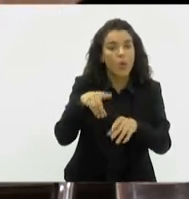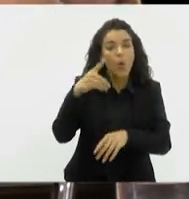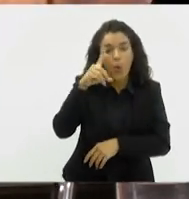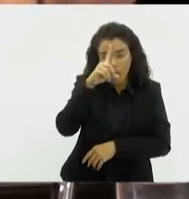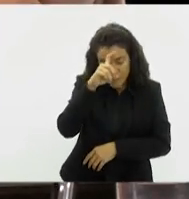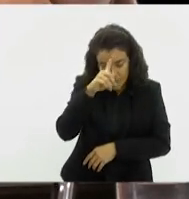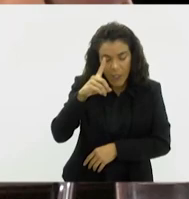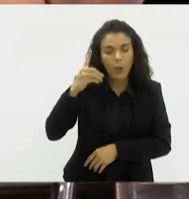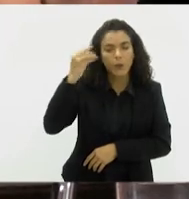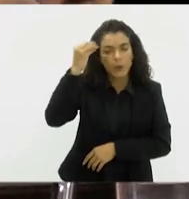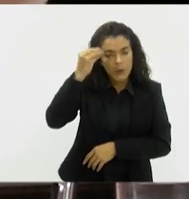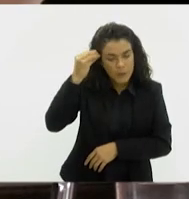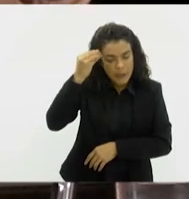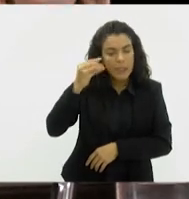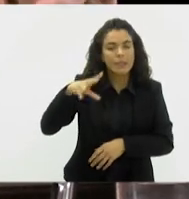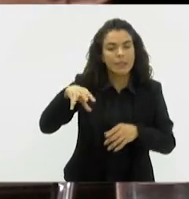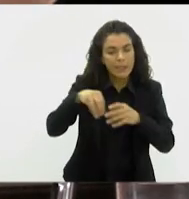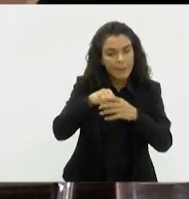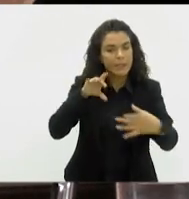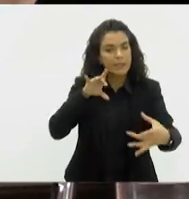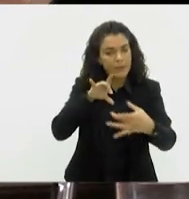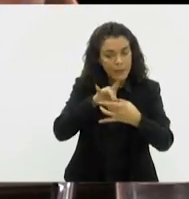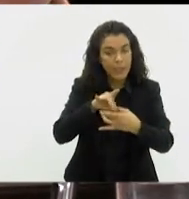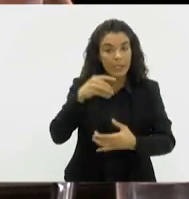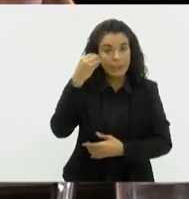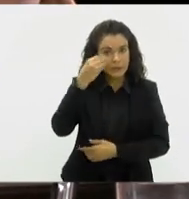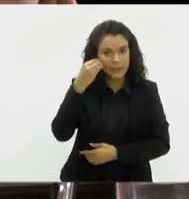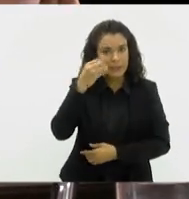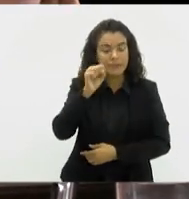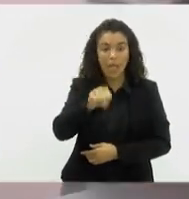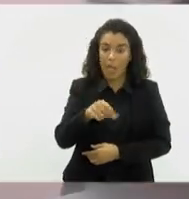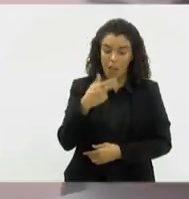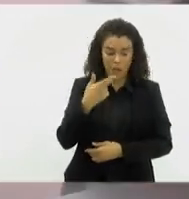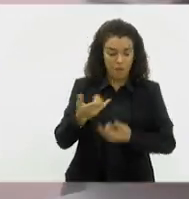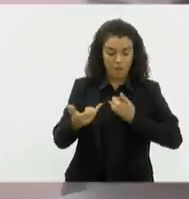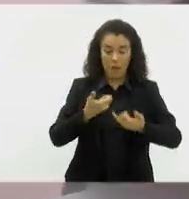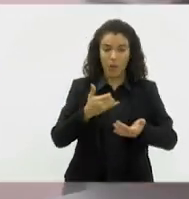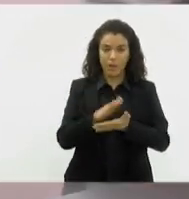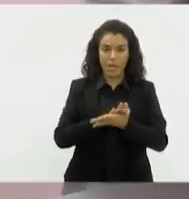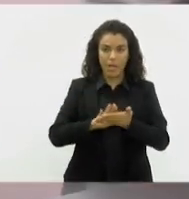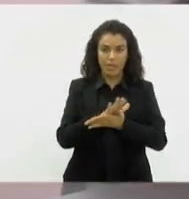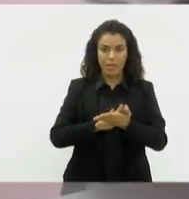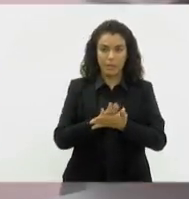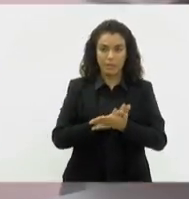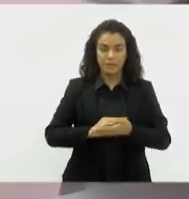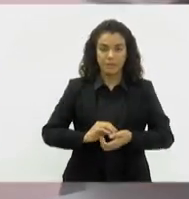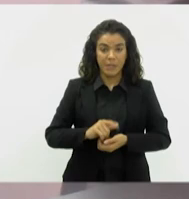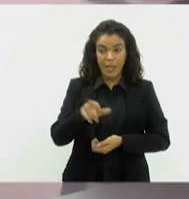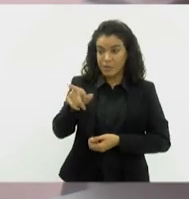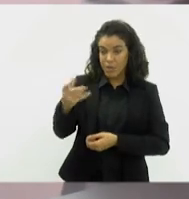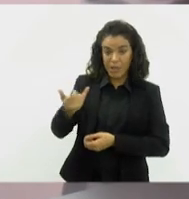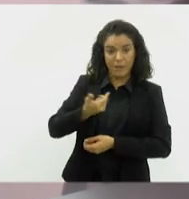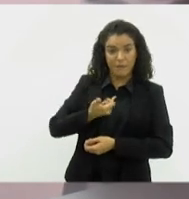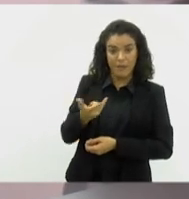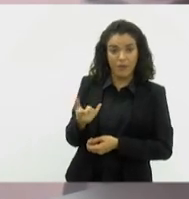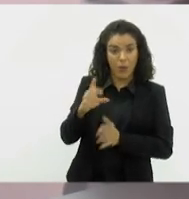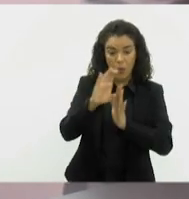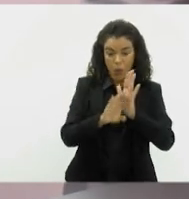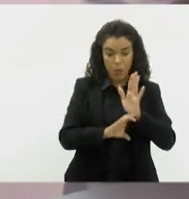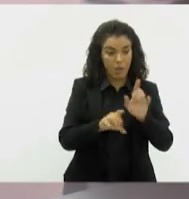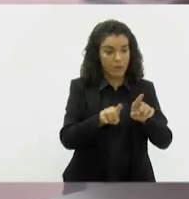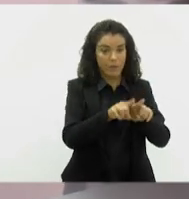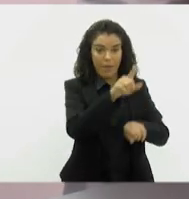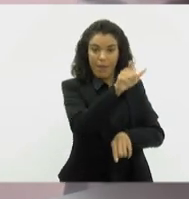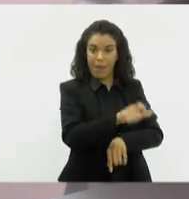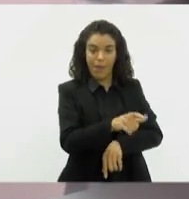psiquiátrico entra nesse contexto e ela tem experiência nisso. Ela não falou para a gente a experiência até agora, a senhora que está dizendo. Nem o currículo dela, nem ela falou.